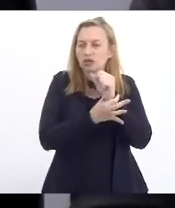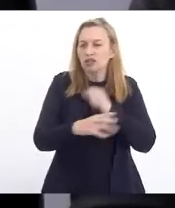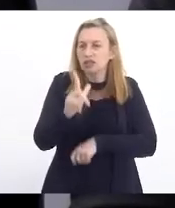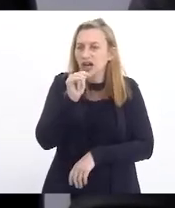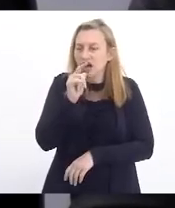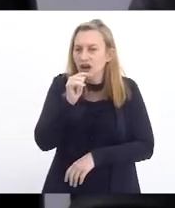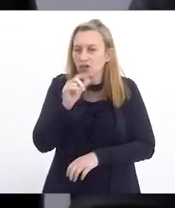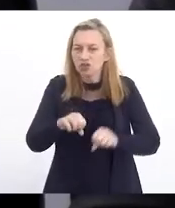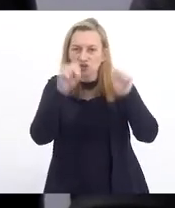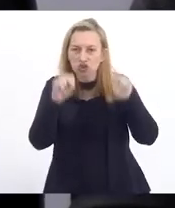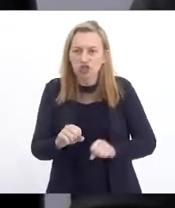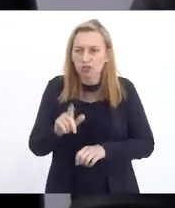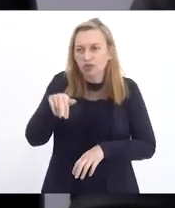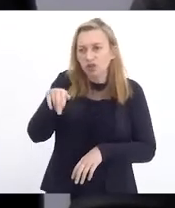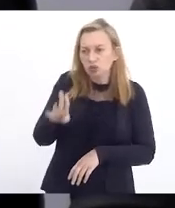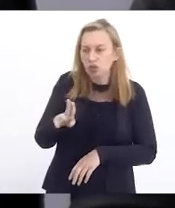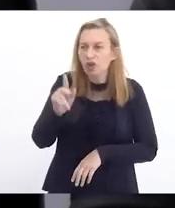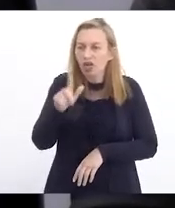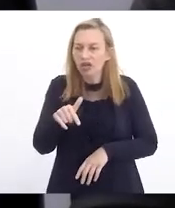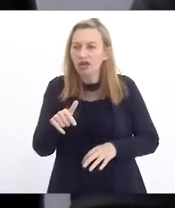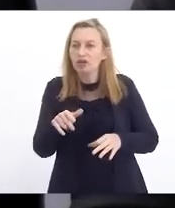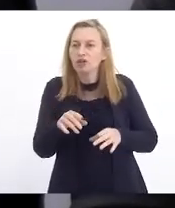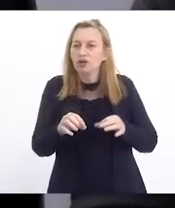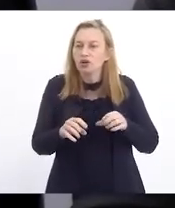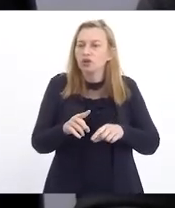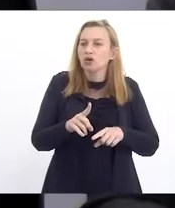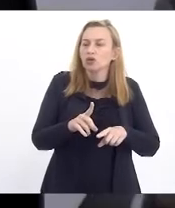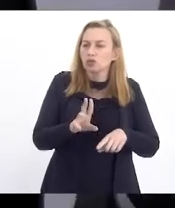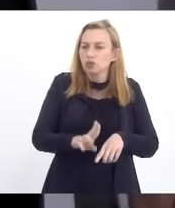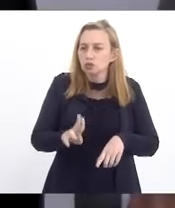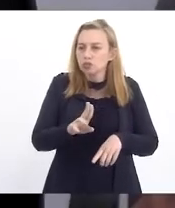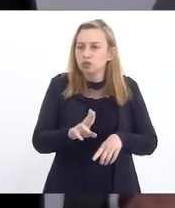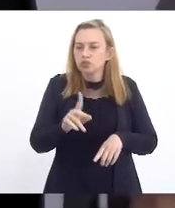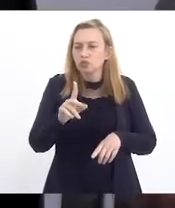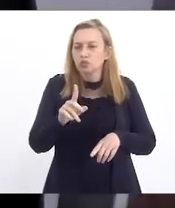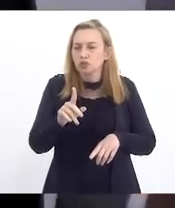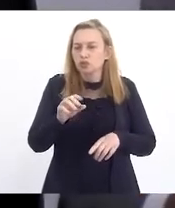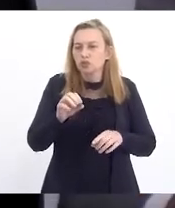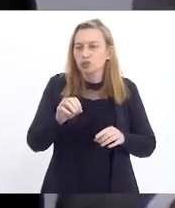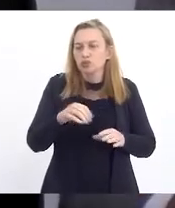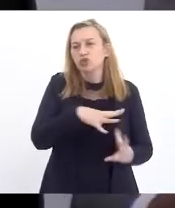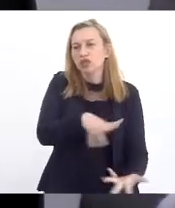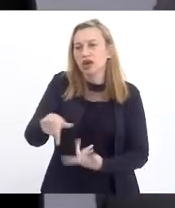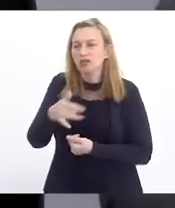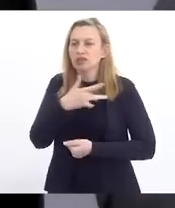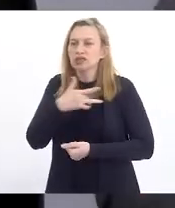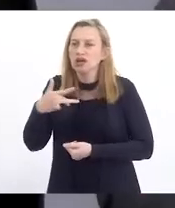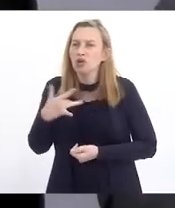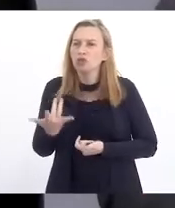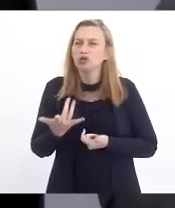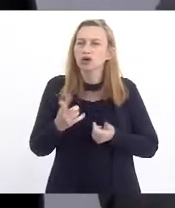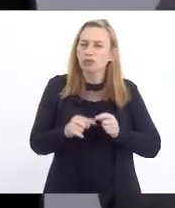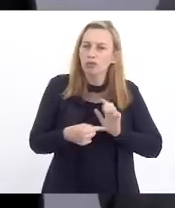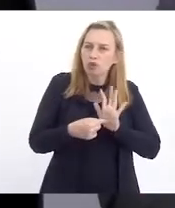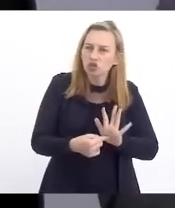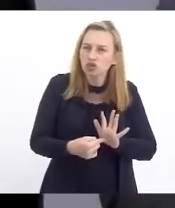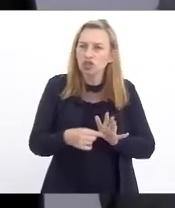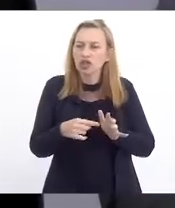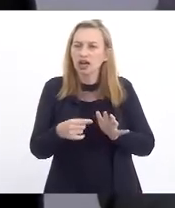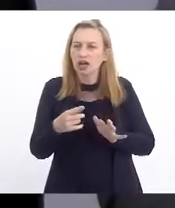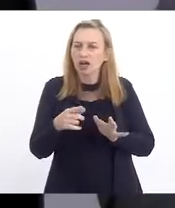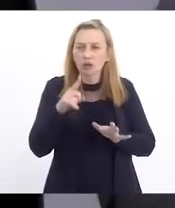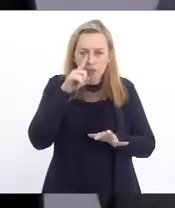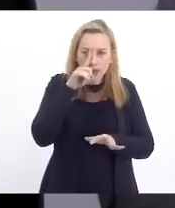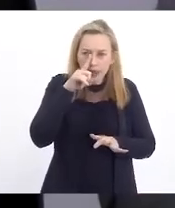Guandu. O PSA ele é um instrumento recomendado pela Organização Mundial de Saúde para identificar e priorizar os riscos e